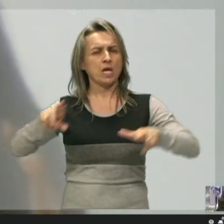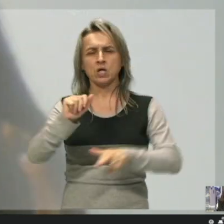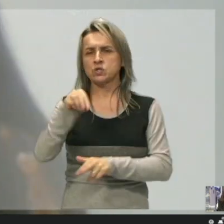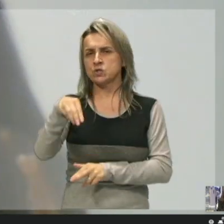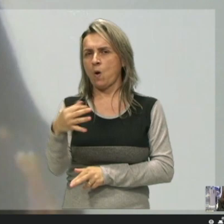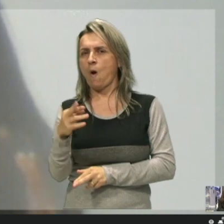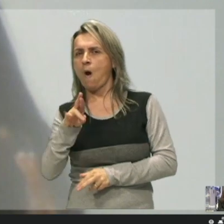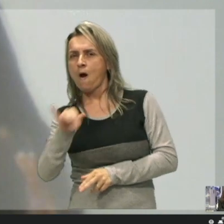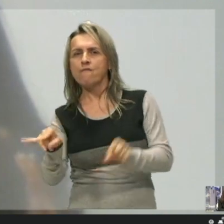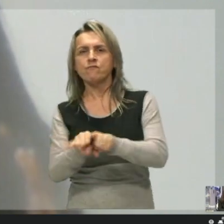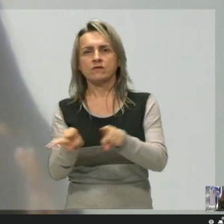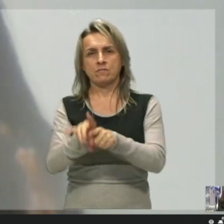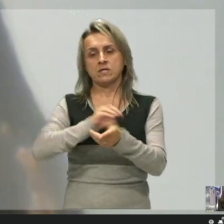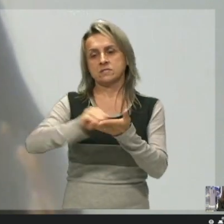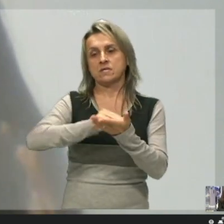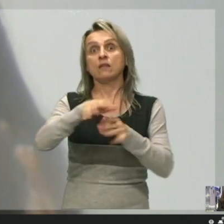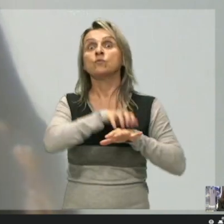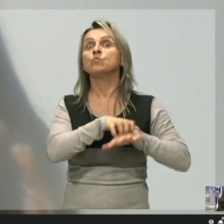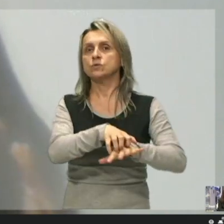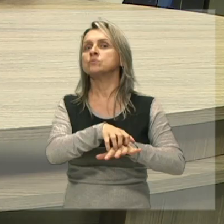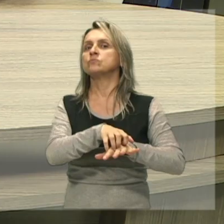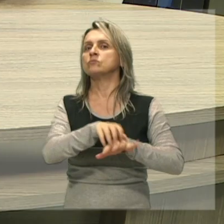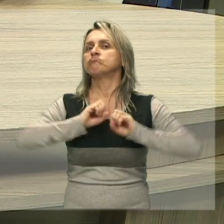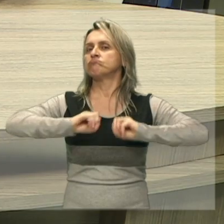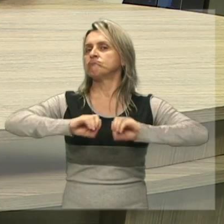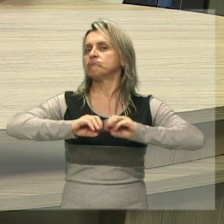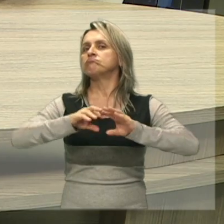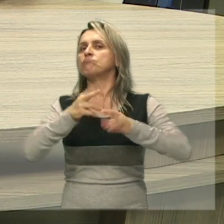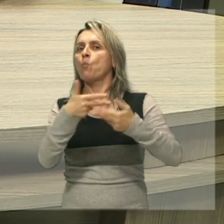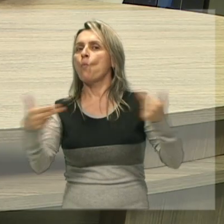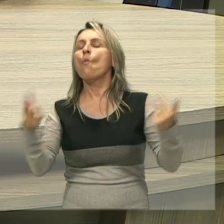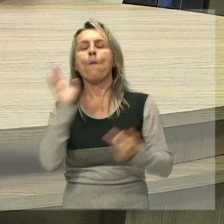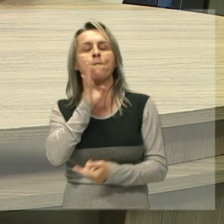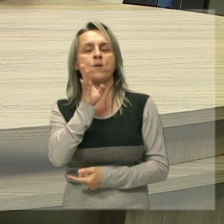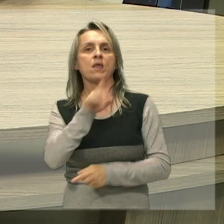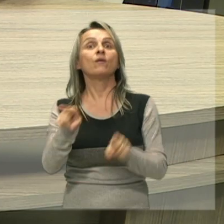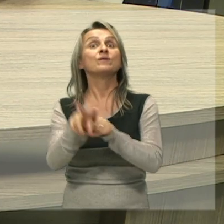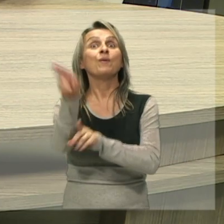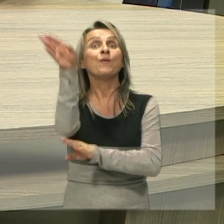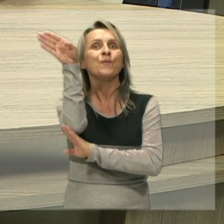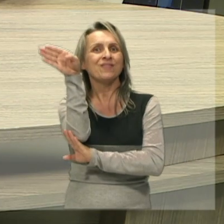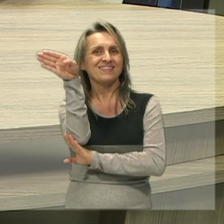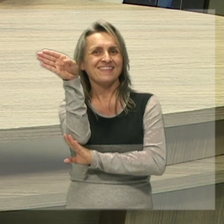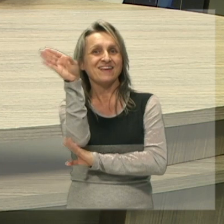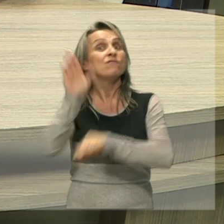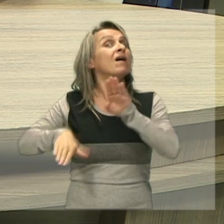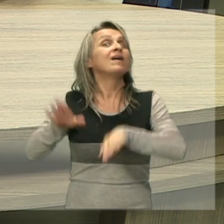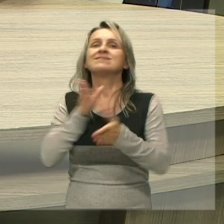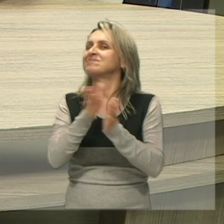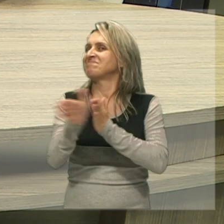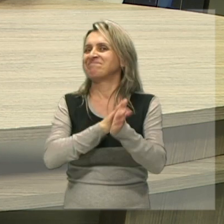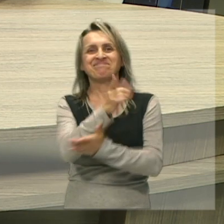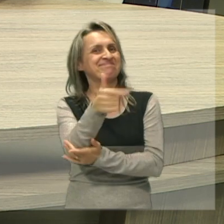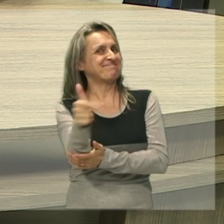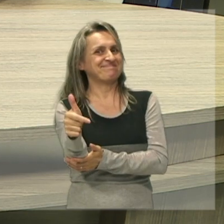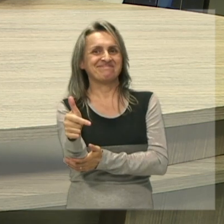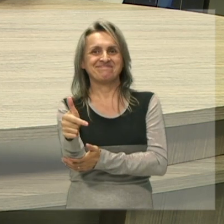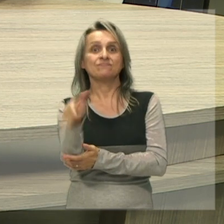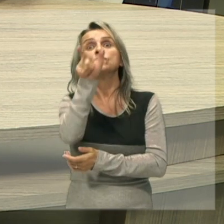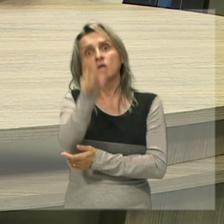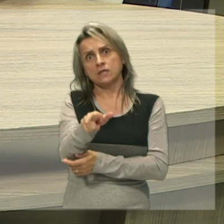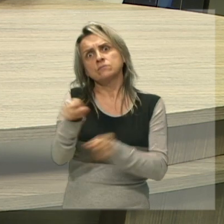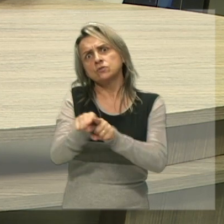as secretarias de turismo sobre isso. Foi bem legal. Hotel, né, também, que às vezes não são acessíveis, isso parte do princípio também que as pessoas vão